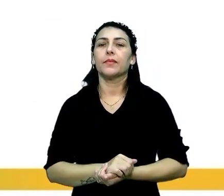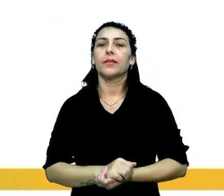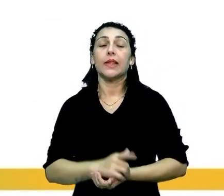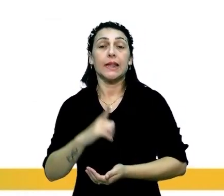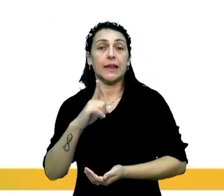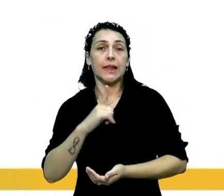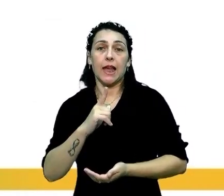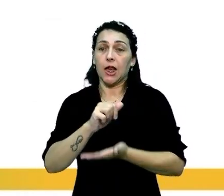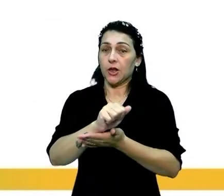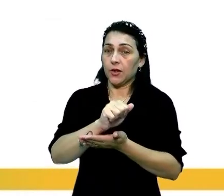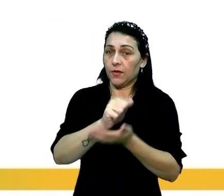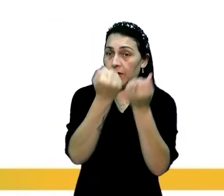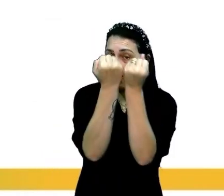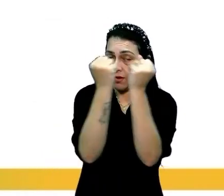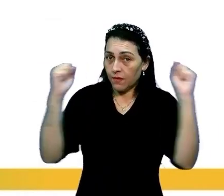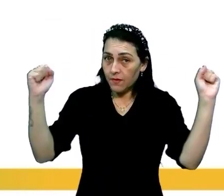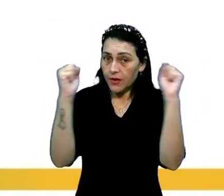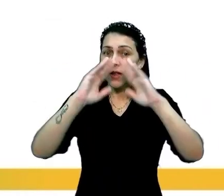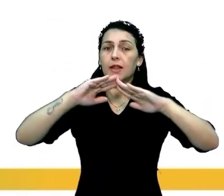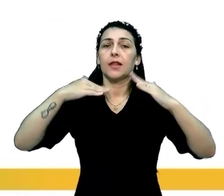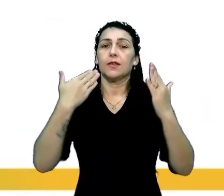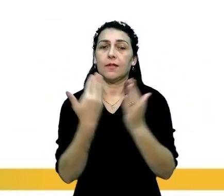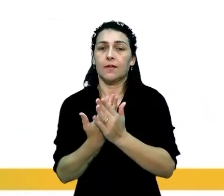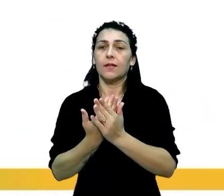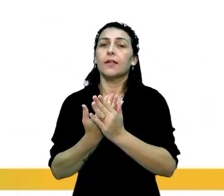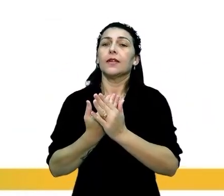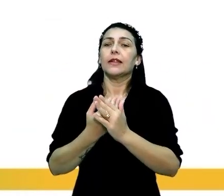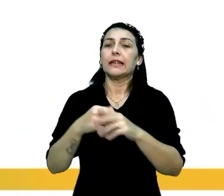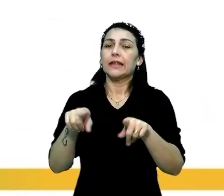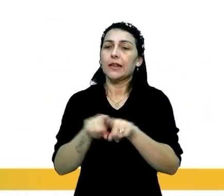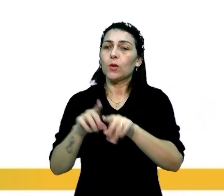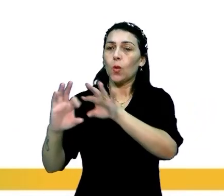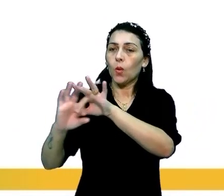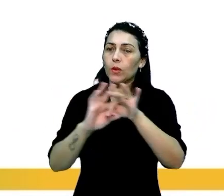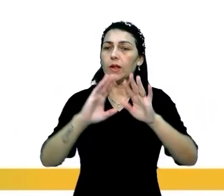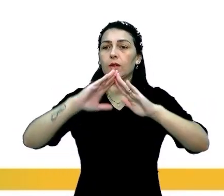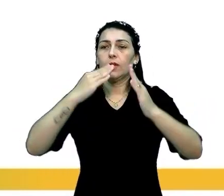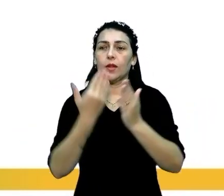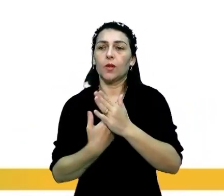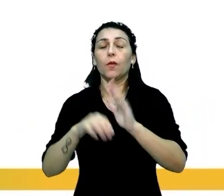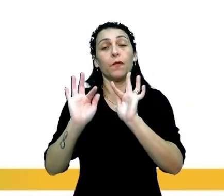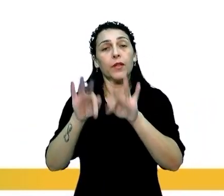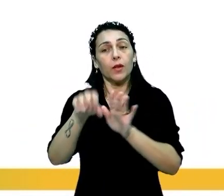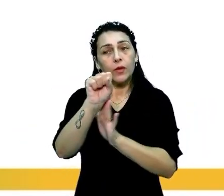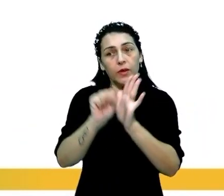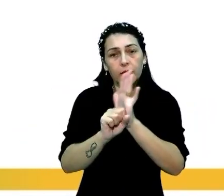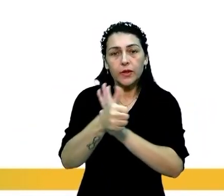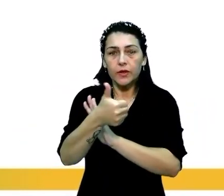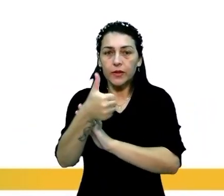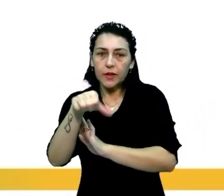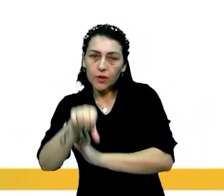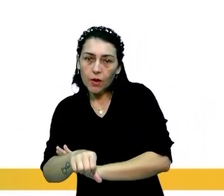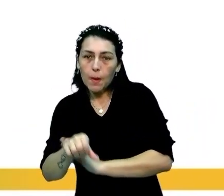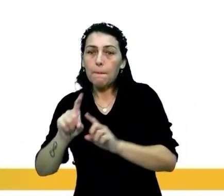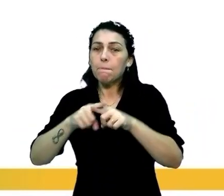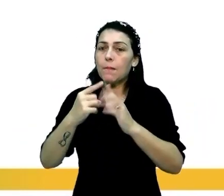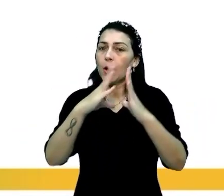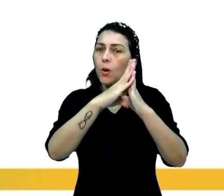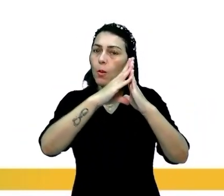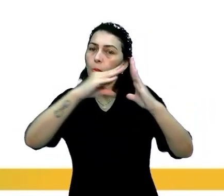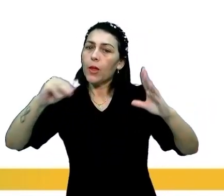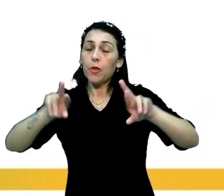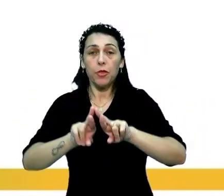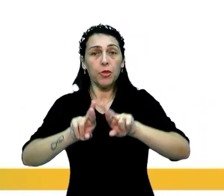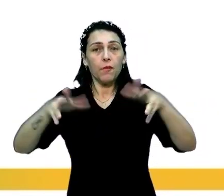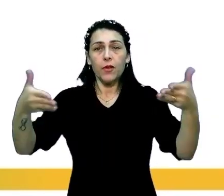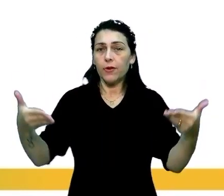gente já tem a atividade física na escola, que a educação física se insere no contexto escolar no final do século XIX, mas como um